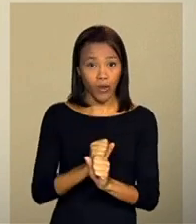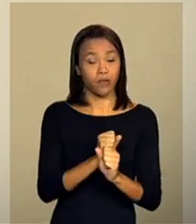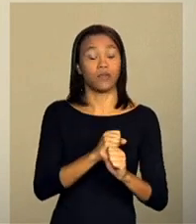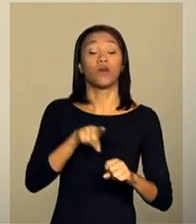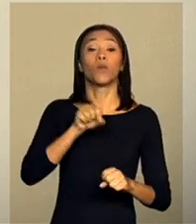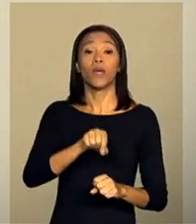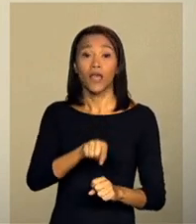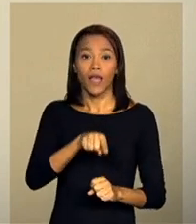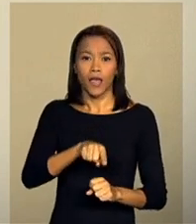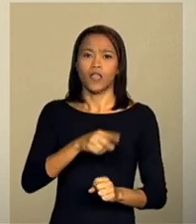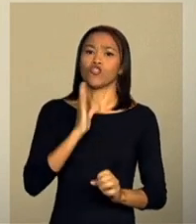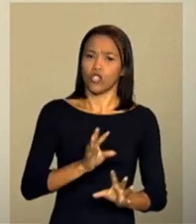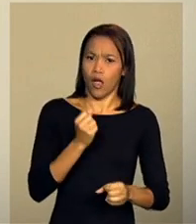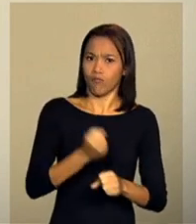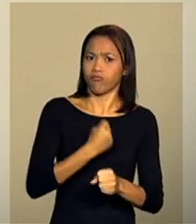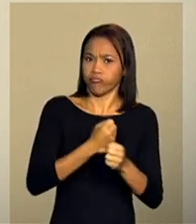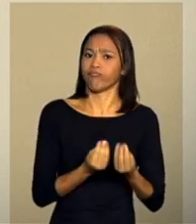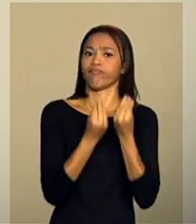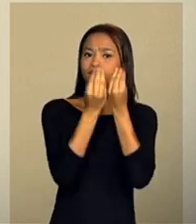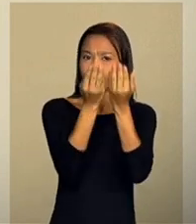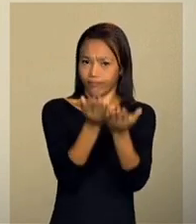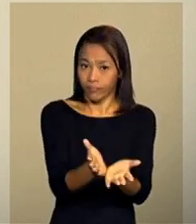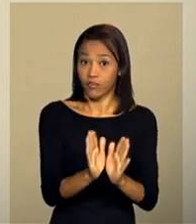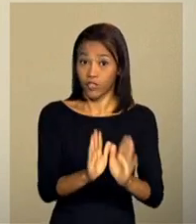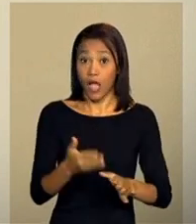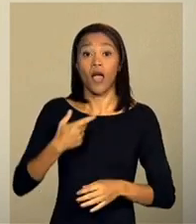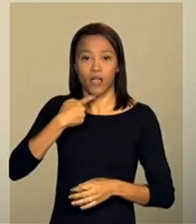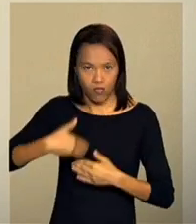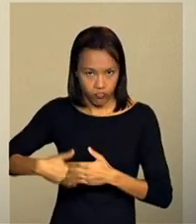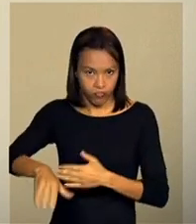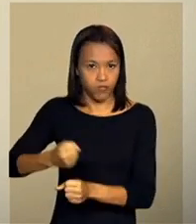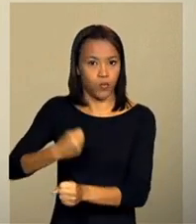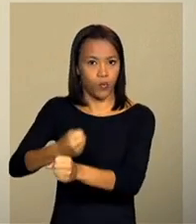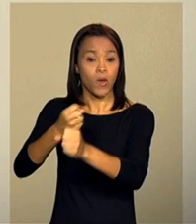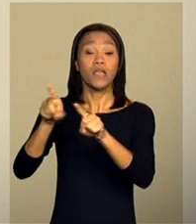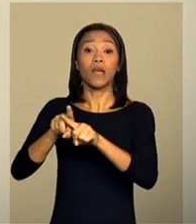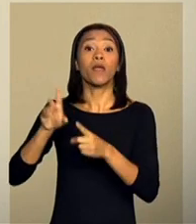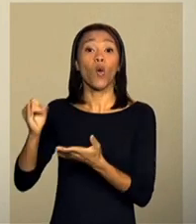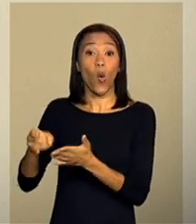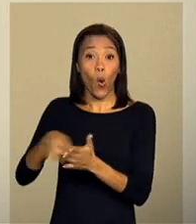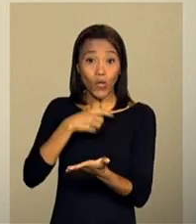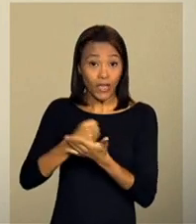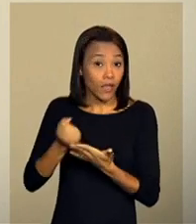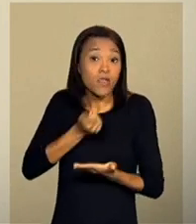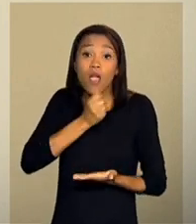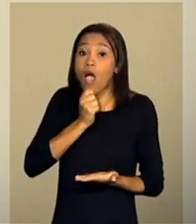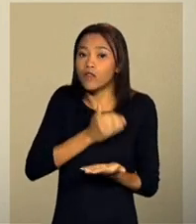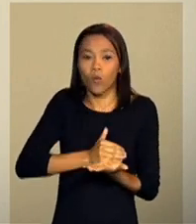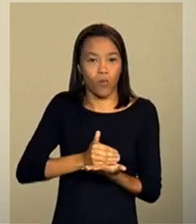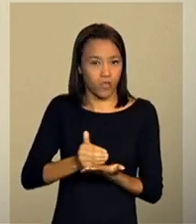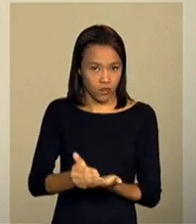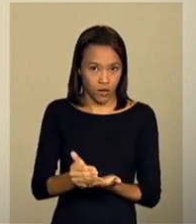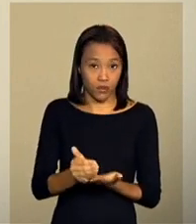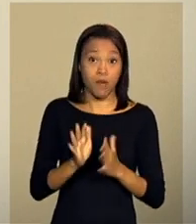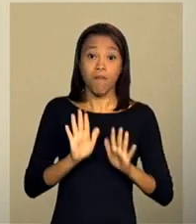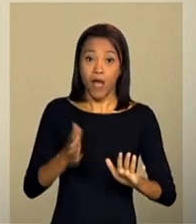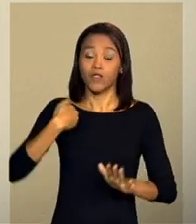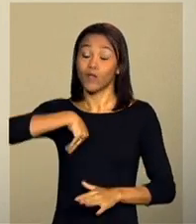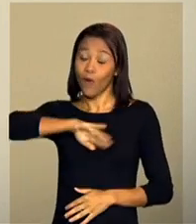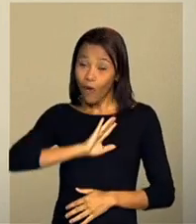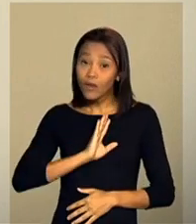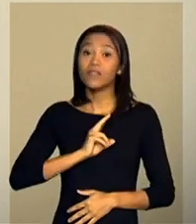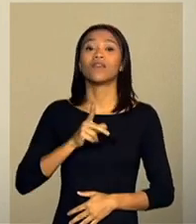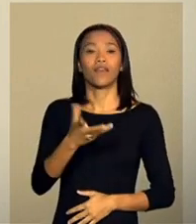creches entregues as em obras e as contratadas e ainda não iniciadas mas nós